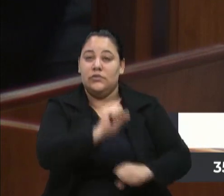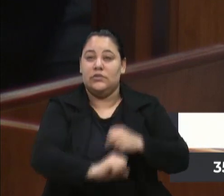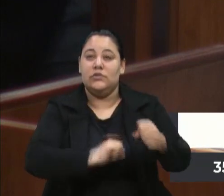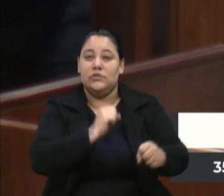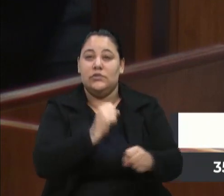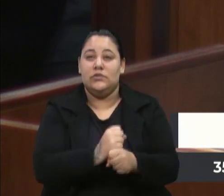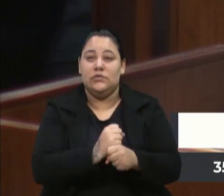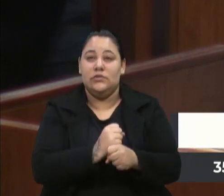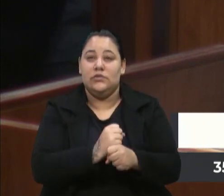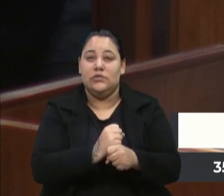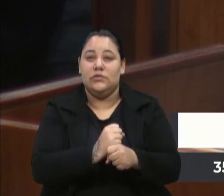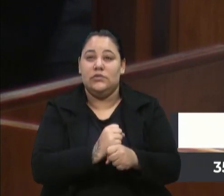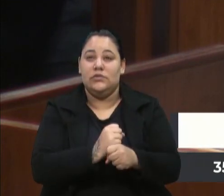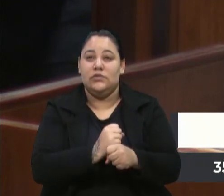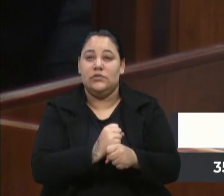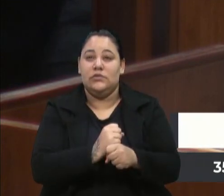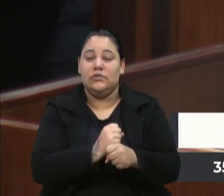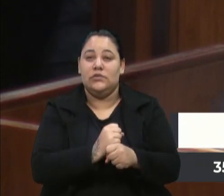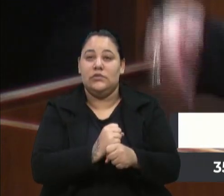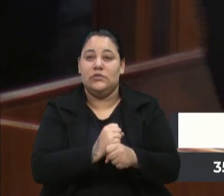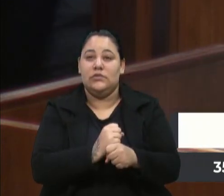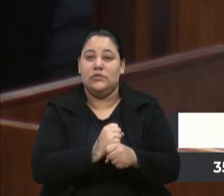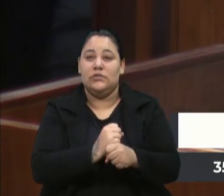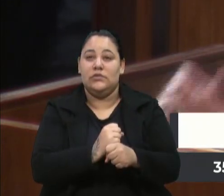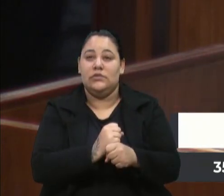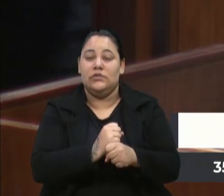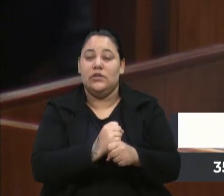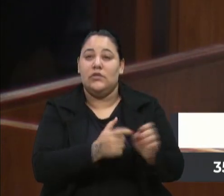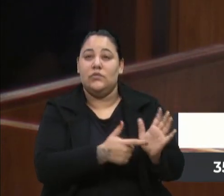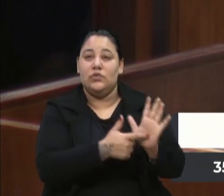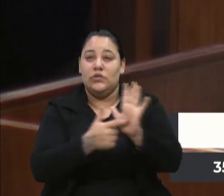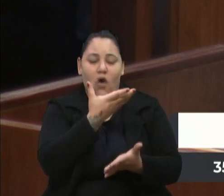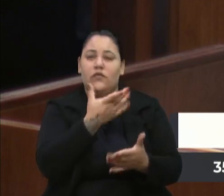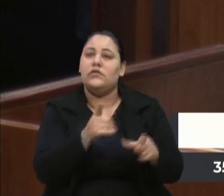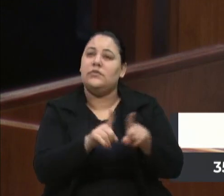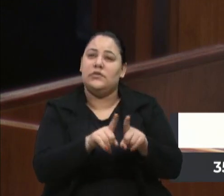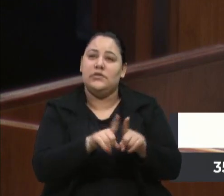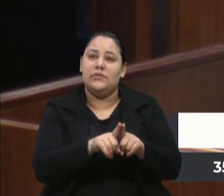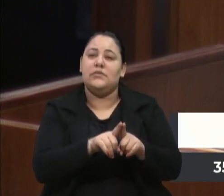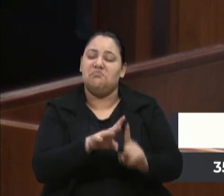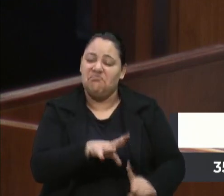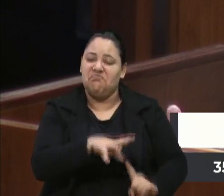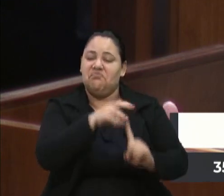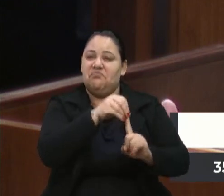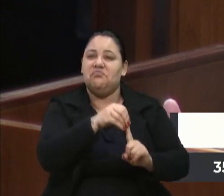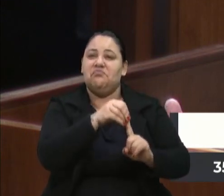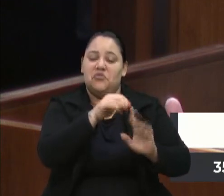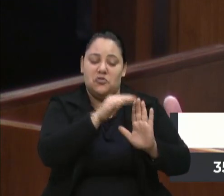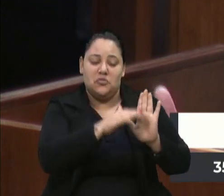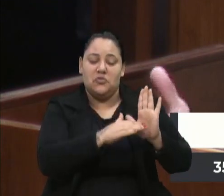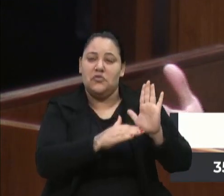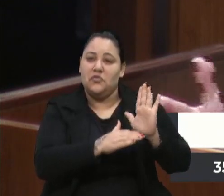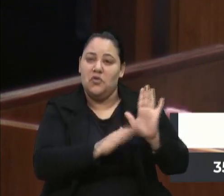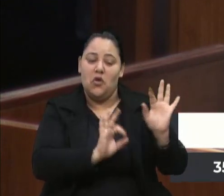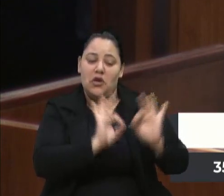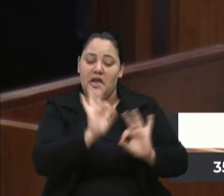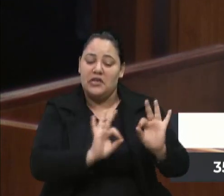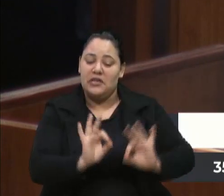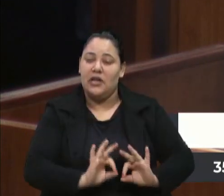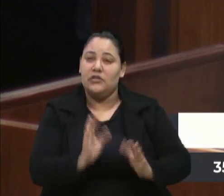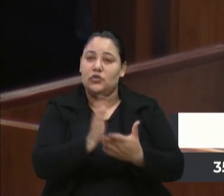da exposição artística do Hadid na Galeria Gerd Borheim. Então, é uma